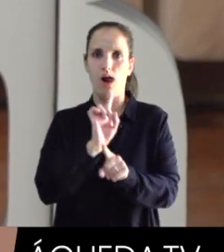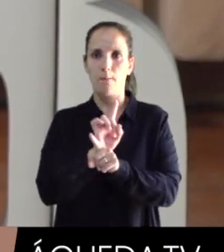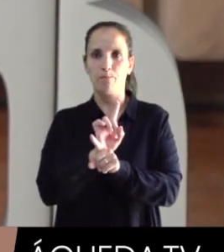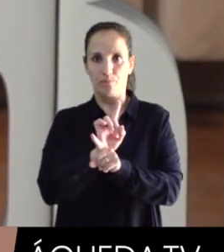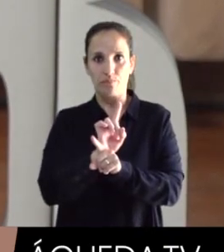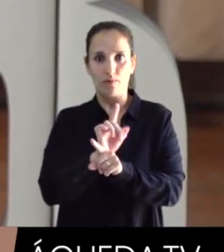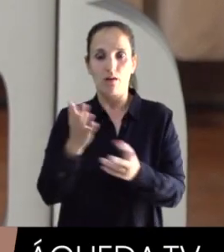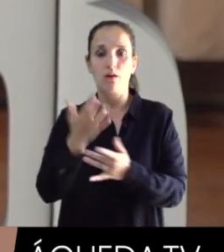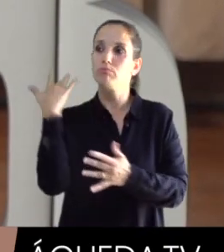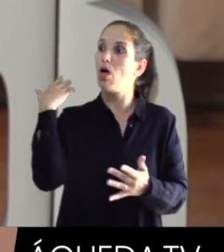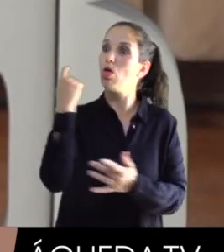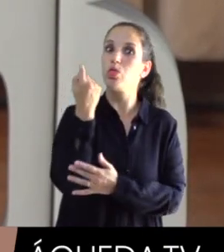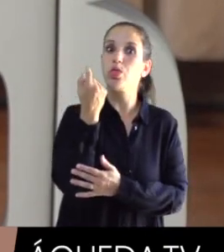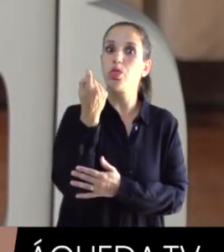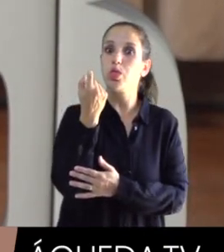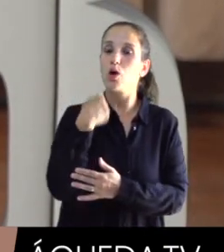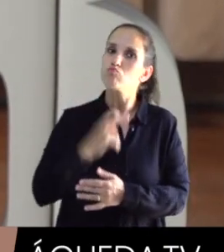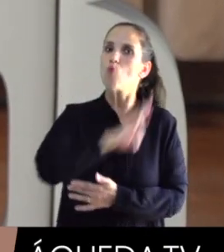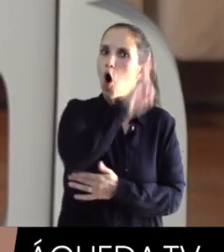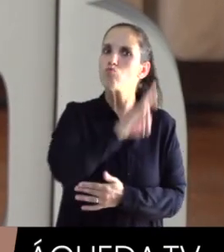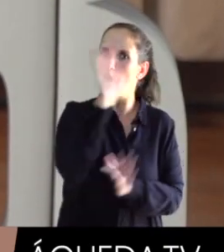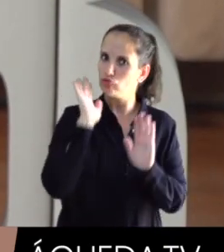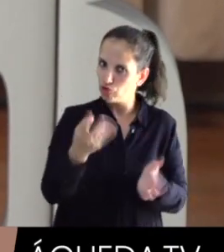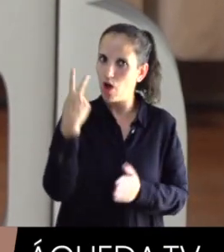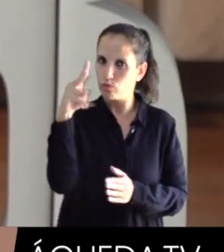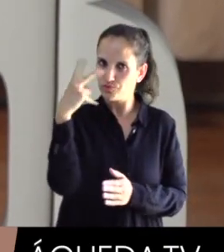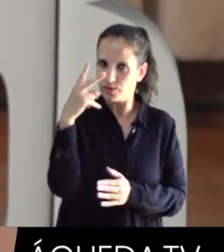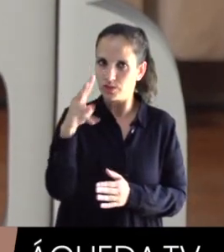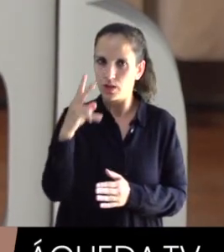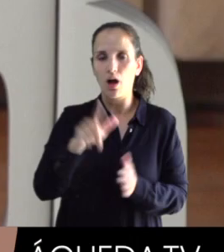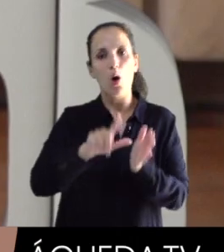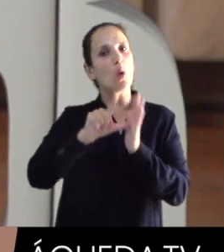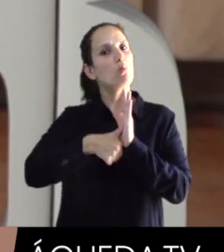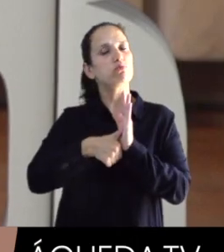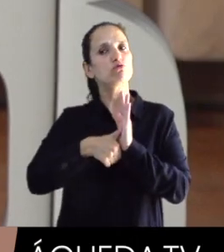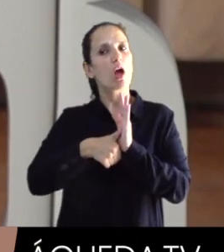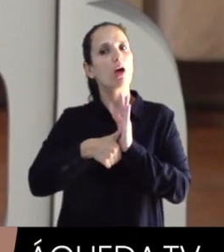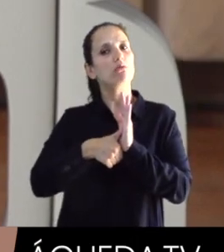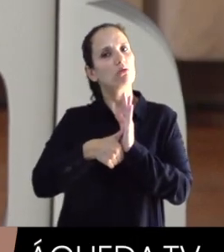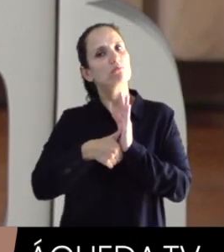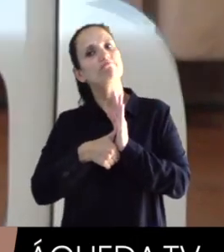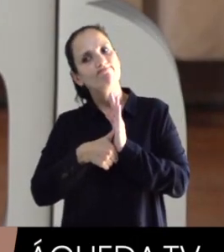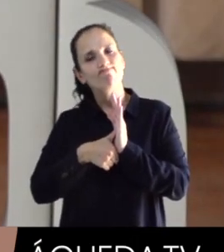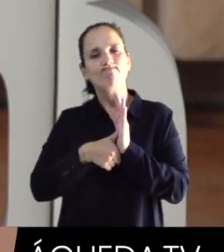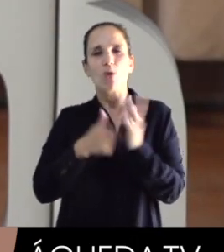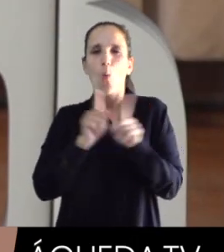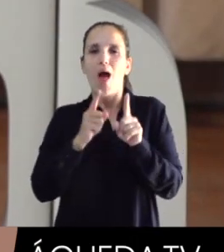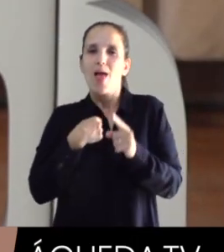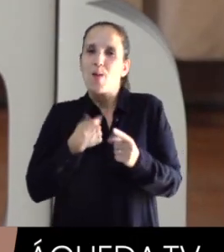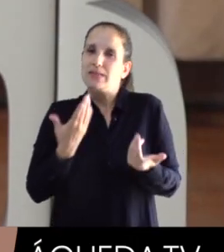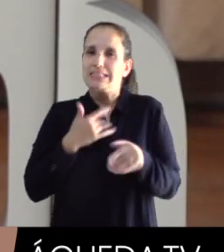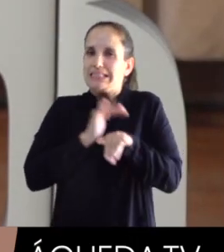que o que me levou, num passado muito recente, por duas vezes a Bissau, provavelmente é um dos projetos mais que me são mais